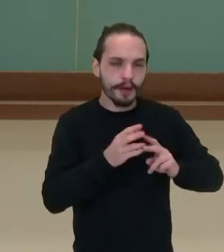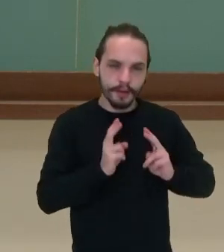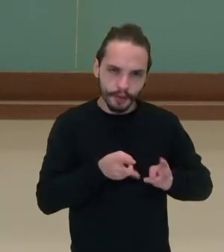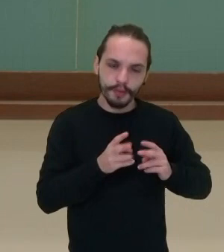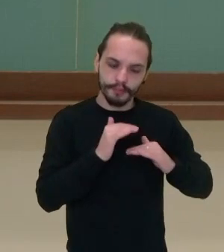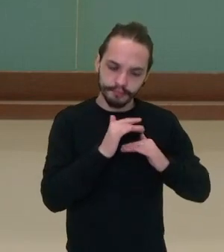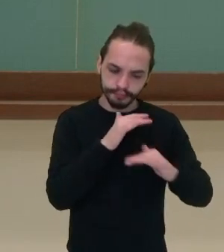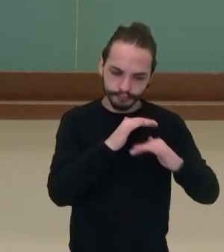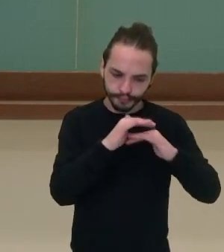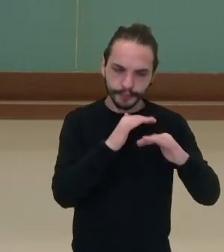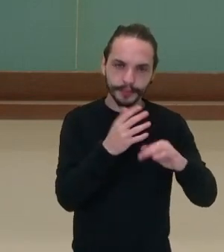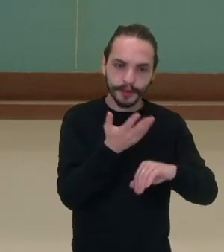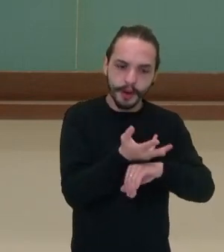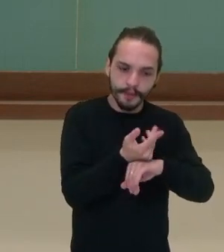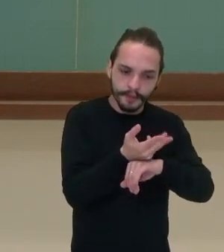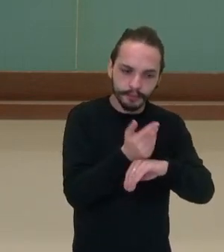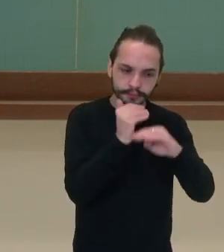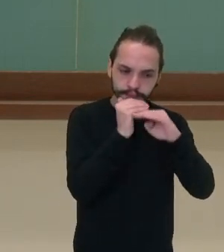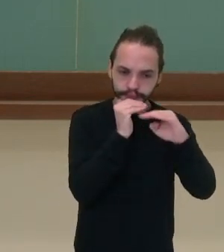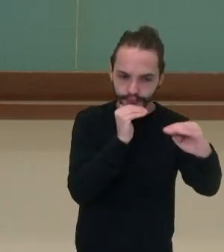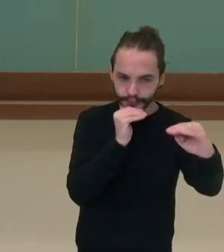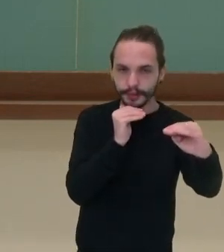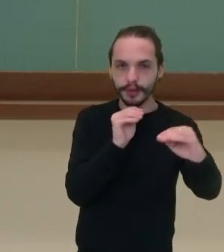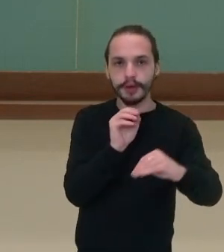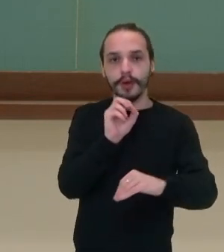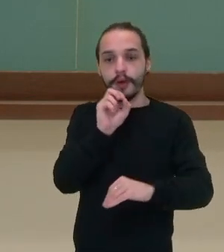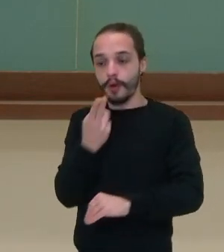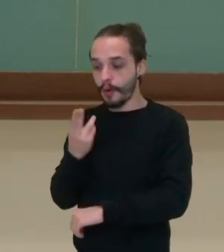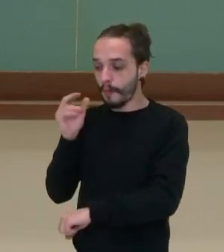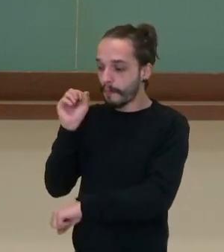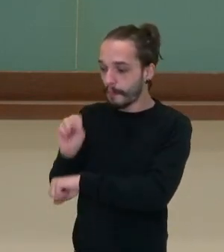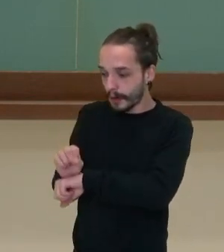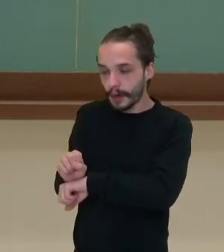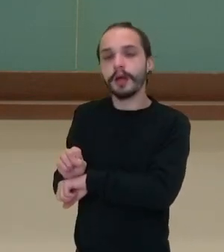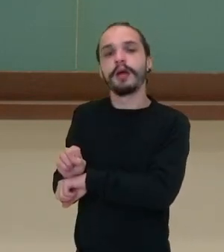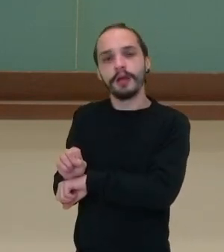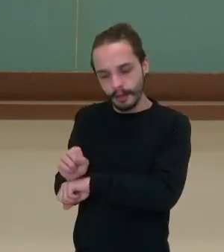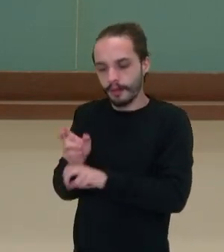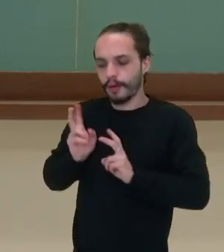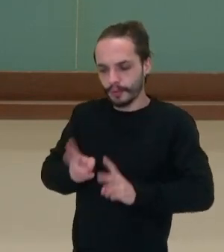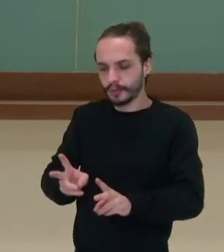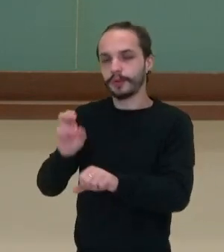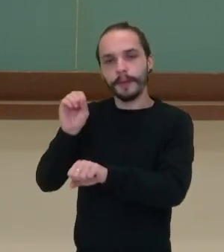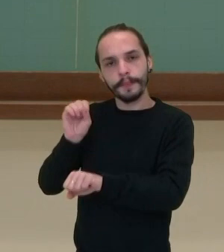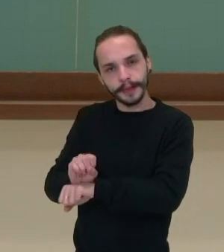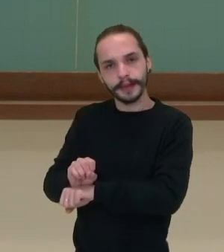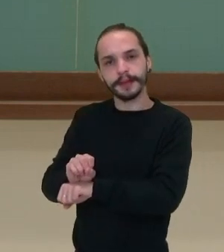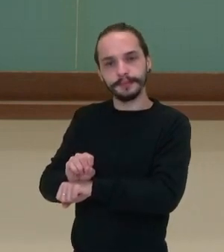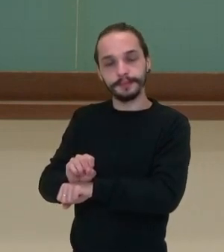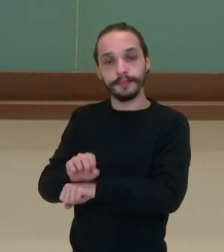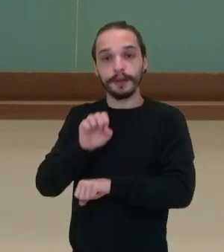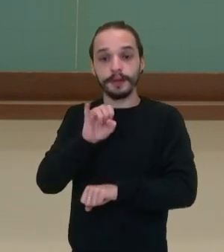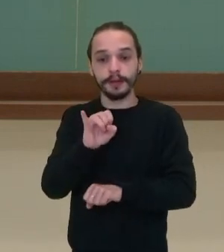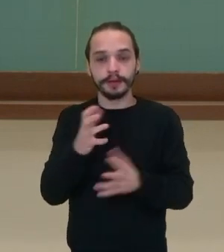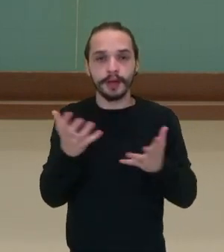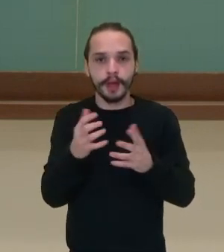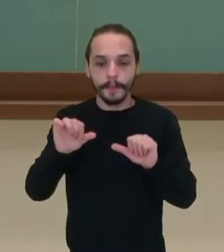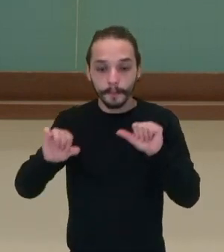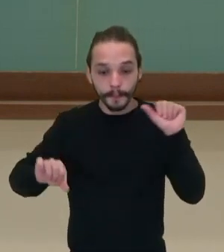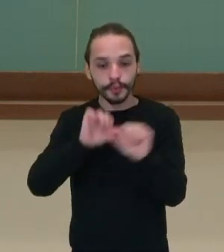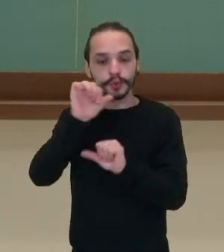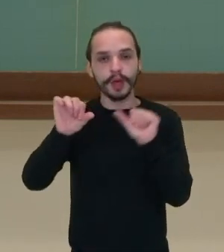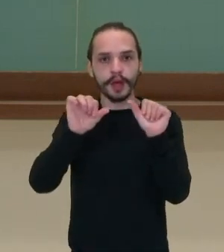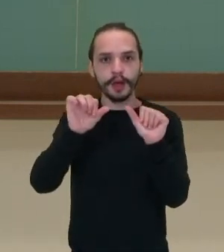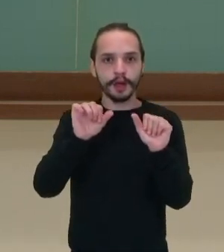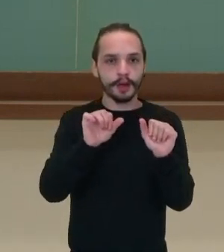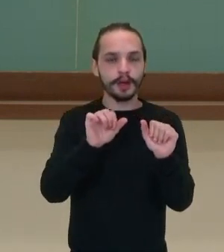com velocidade constante, uma trajetória reta, e se está em repouso, tende a permanecer parado. Se eu quero sair dessa